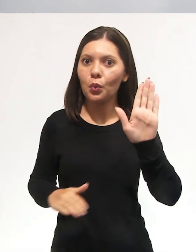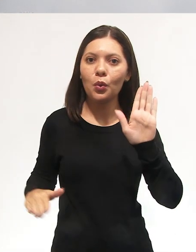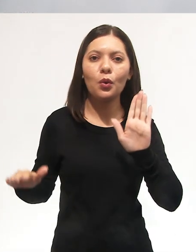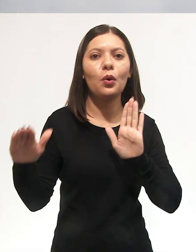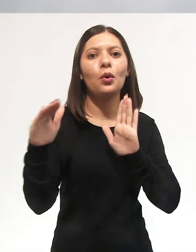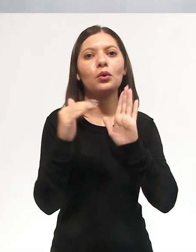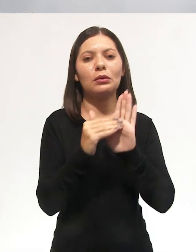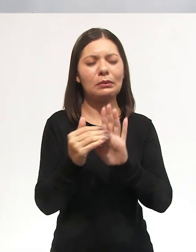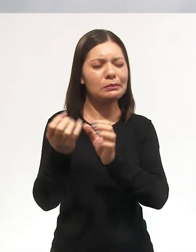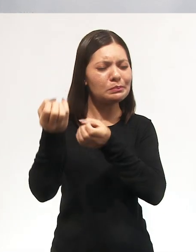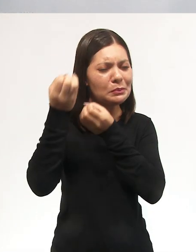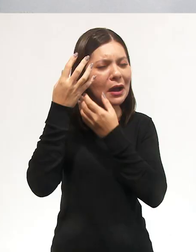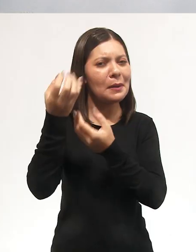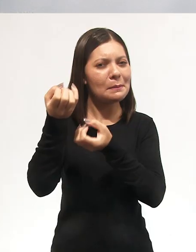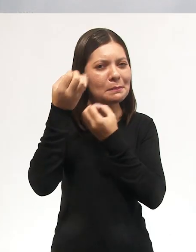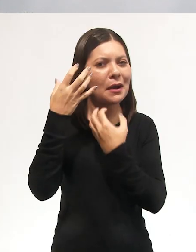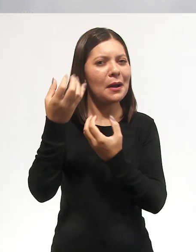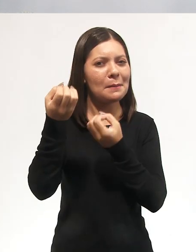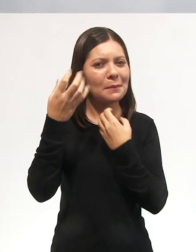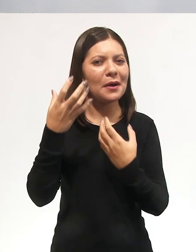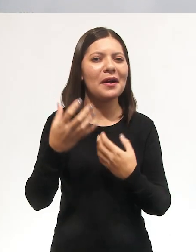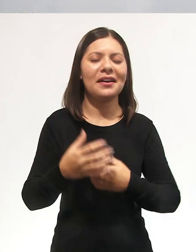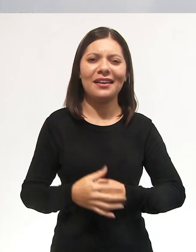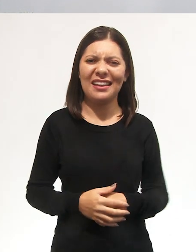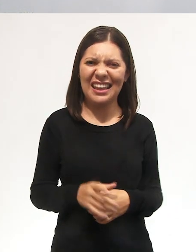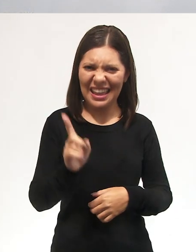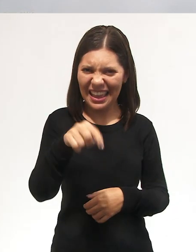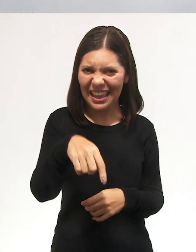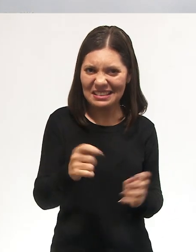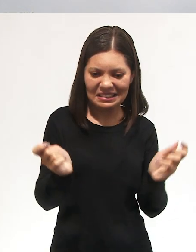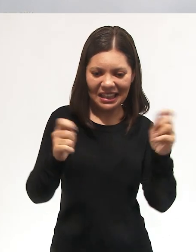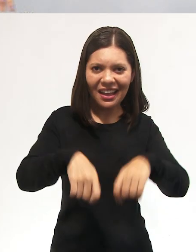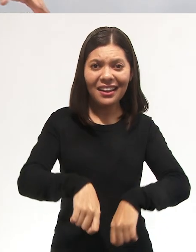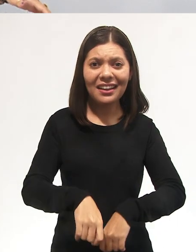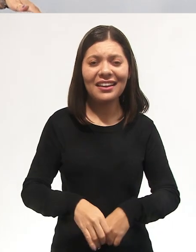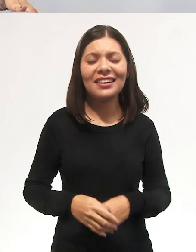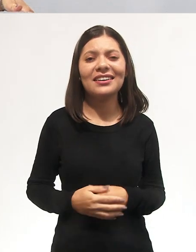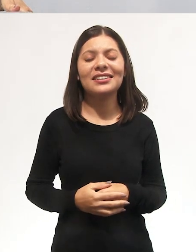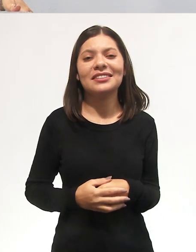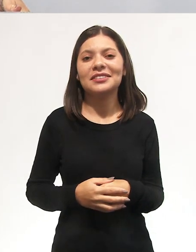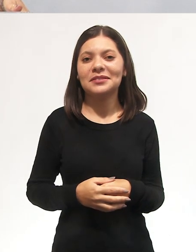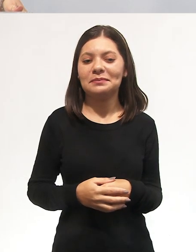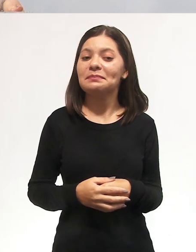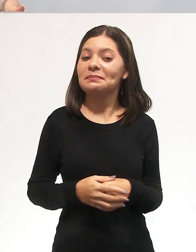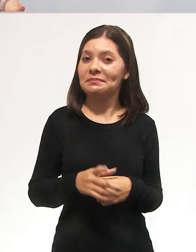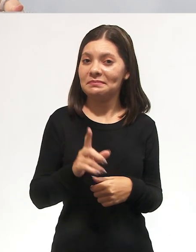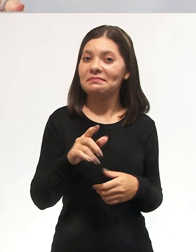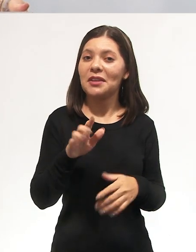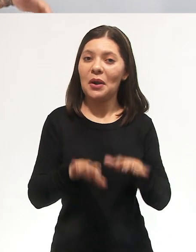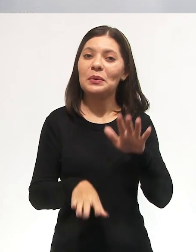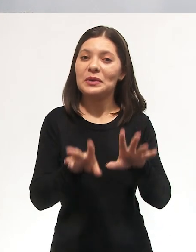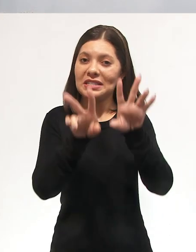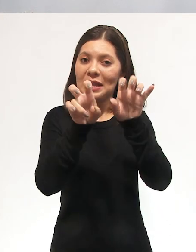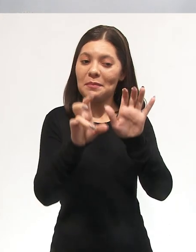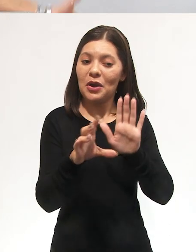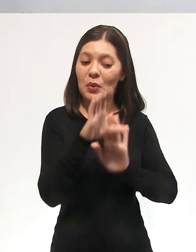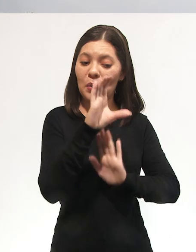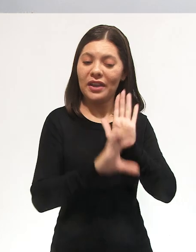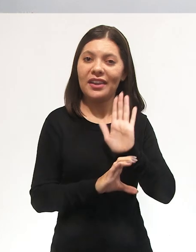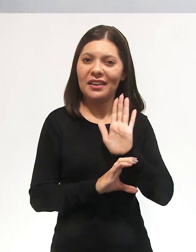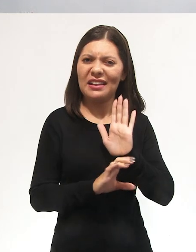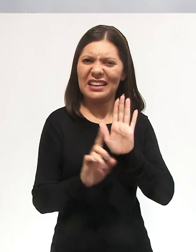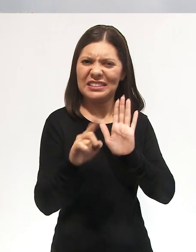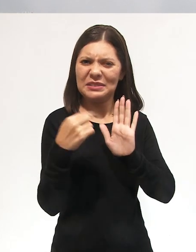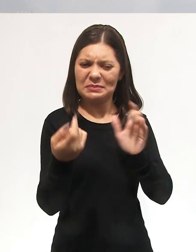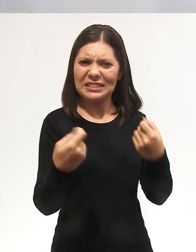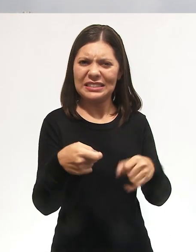que querem, né, às vezes, enterrar dentro do nosso cérebro que está previsto no currículo? A gente precisa aprender